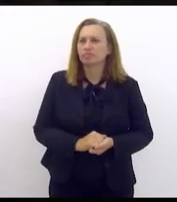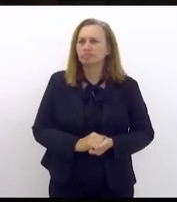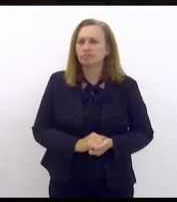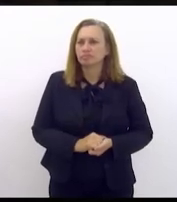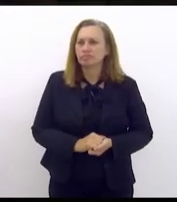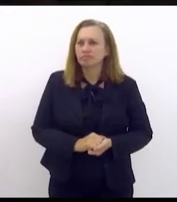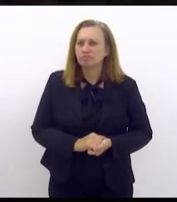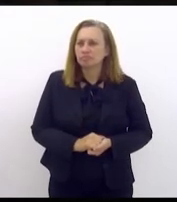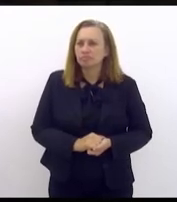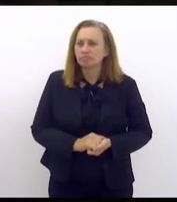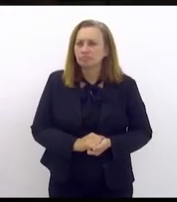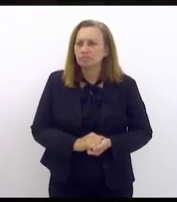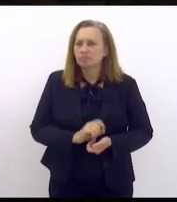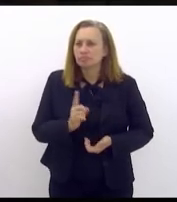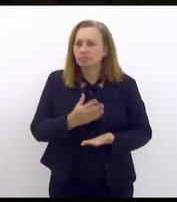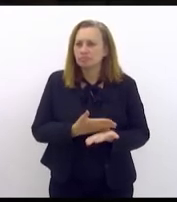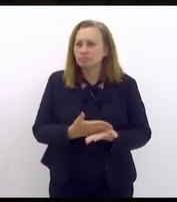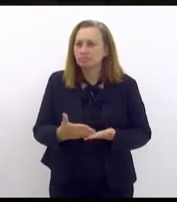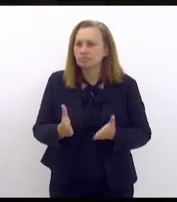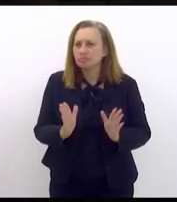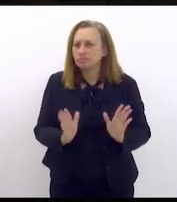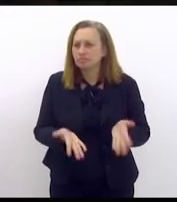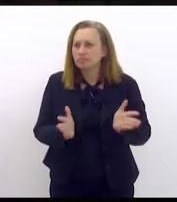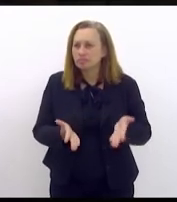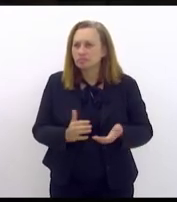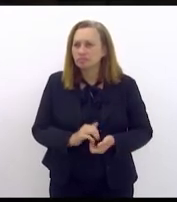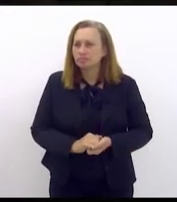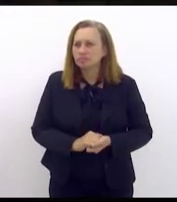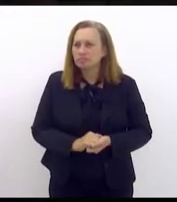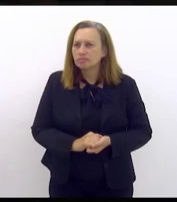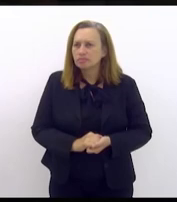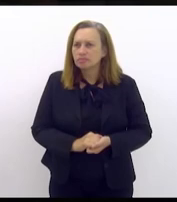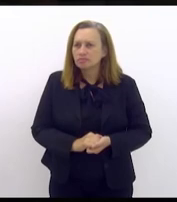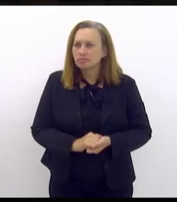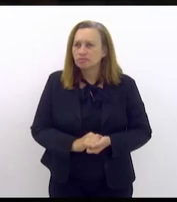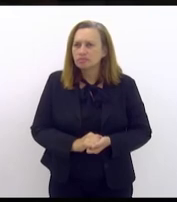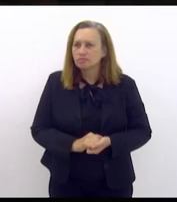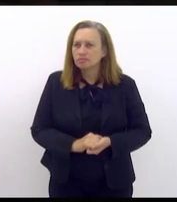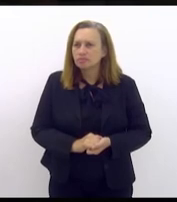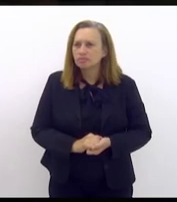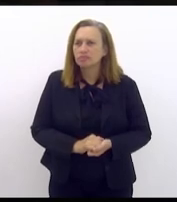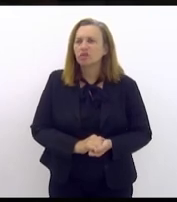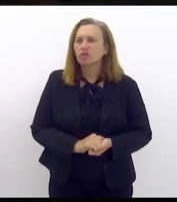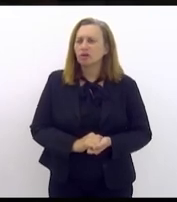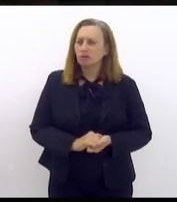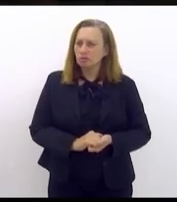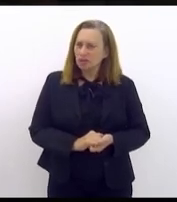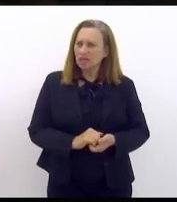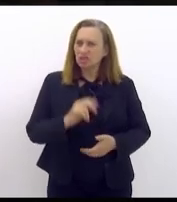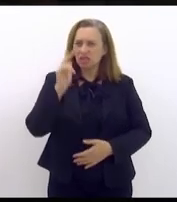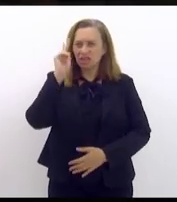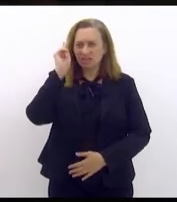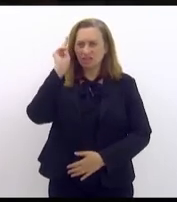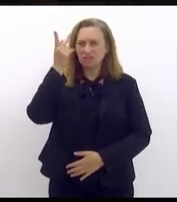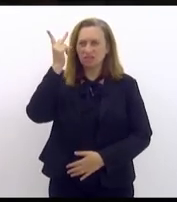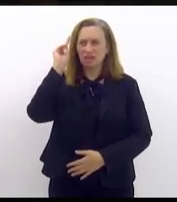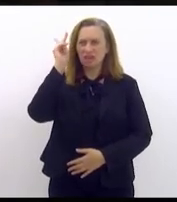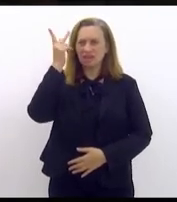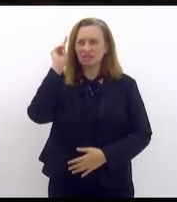não começa agora. Ela é histórica. E a dificuldade de